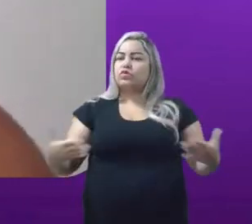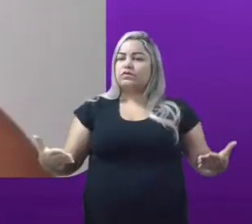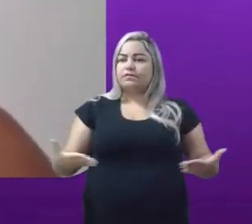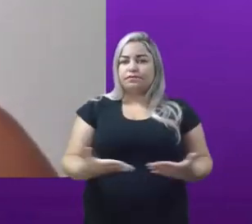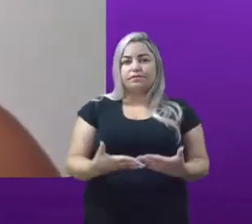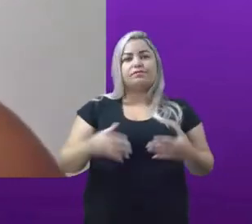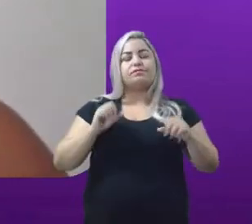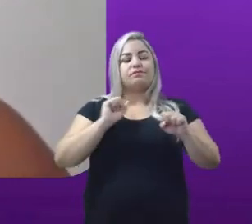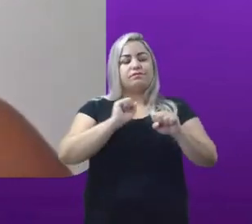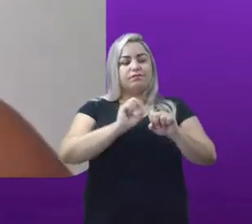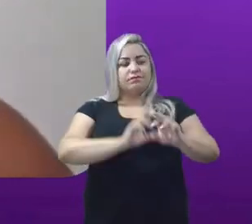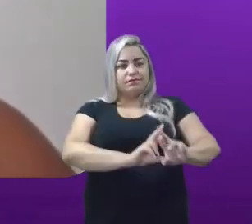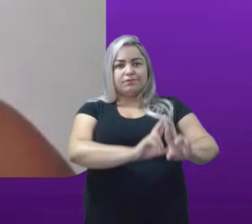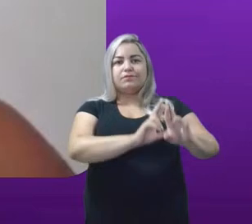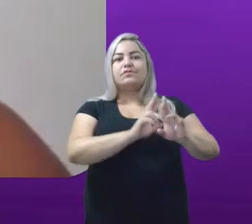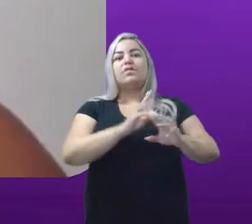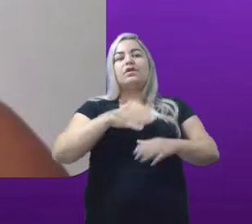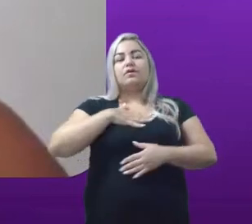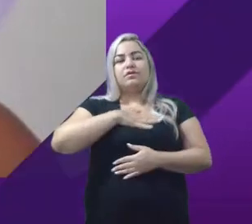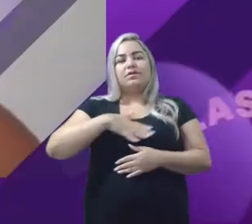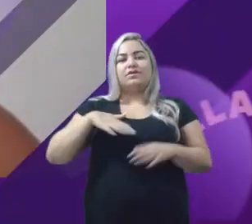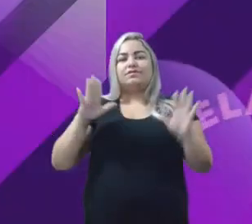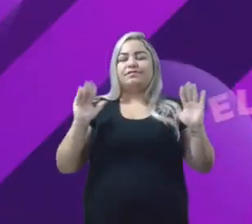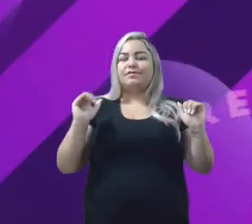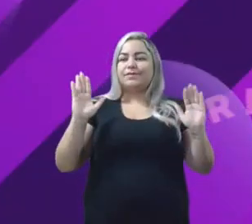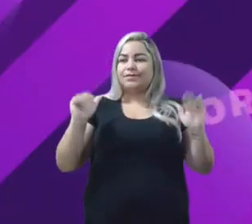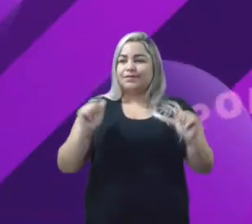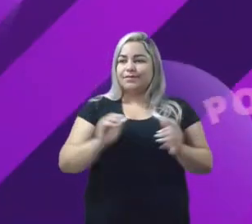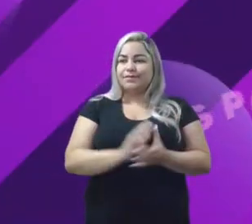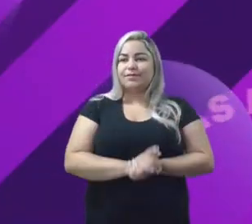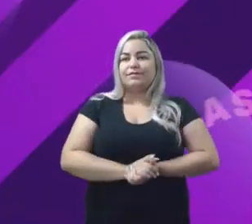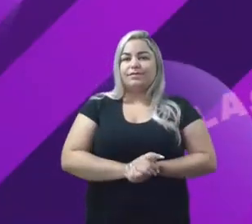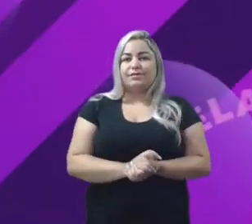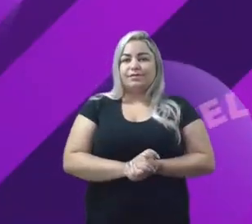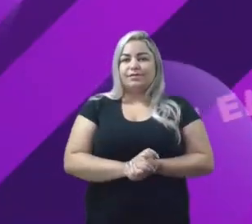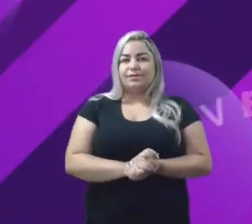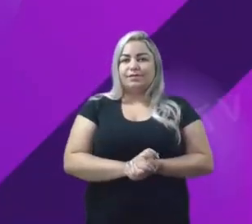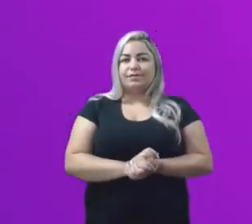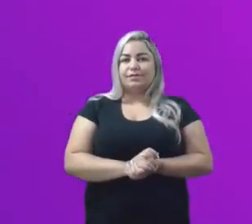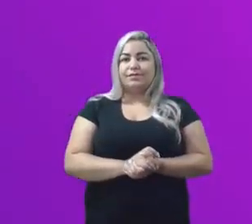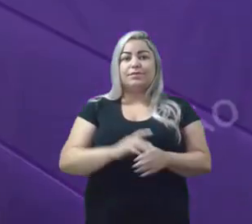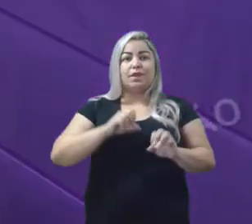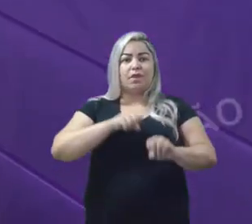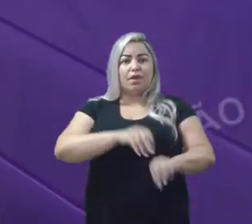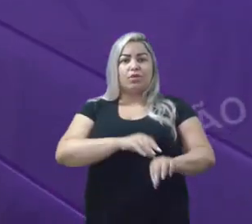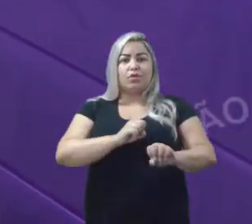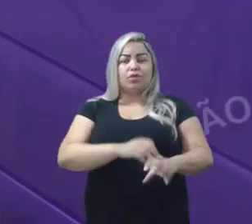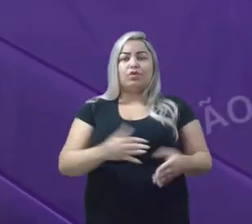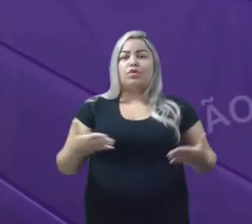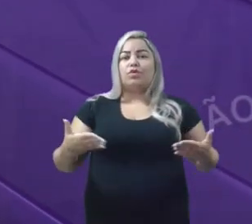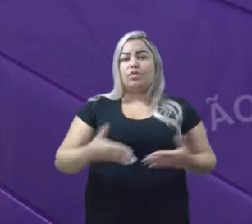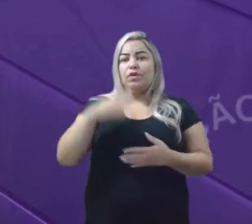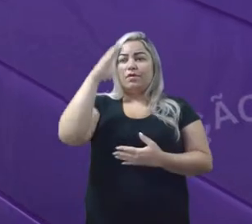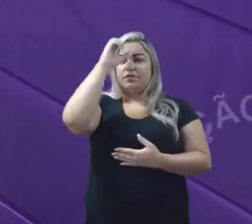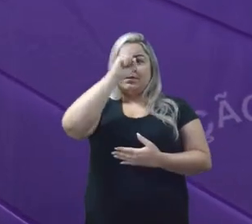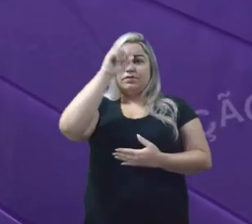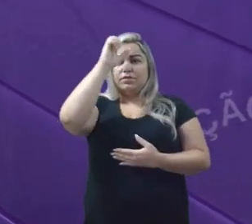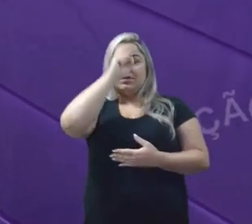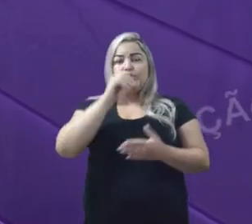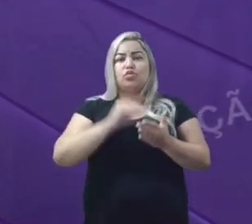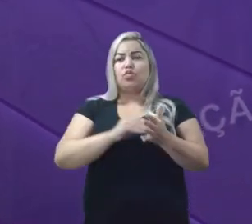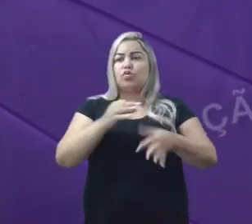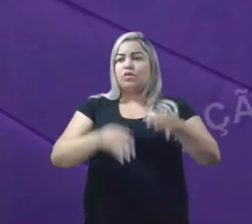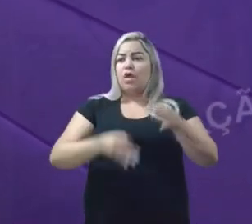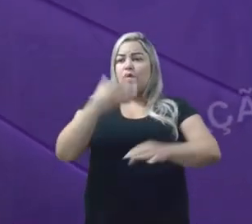né? Espero que vocês tenham gostado e até mais. Na aula de hoje, aprendemos sobre